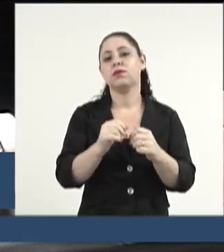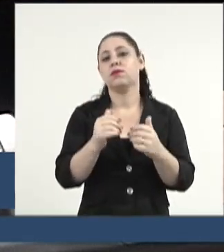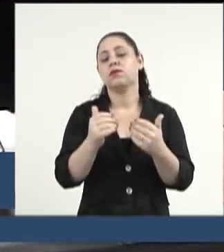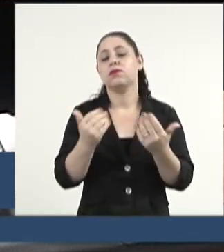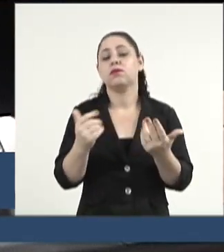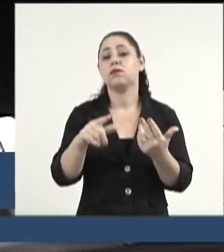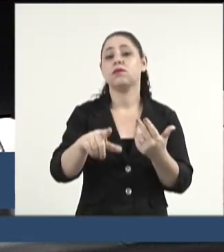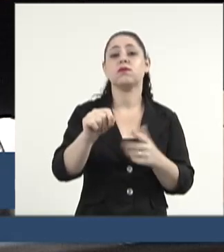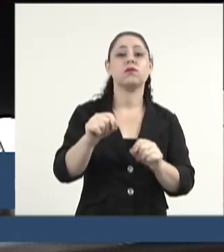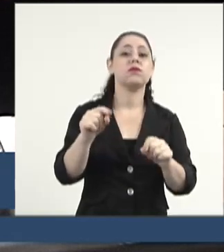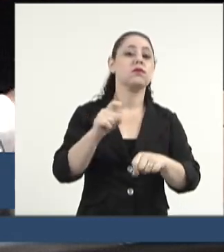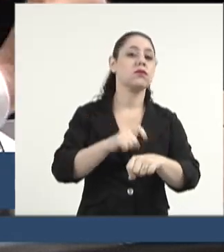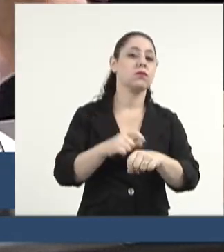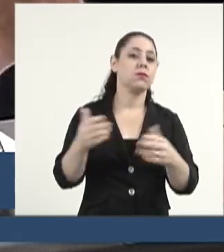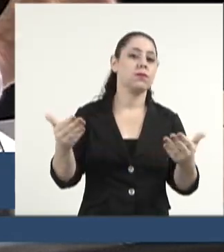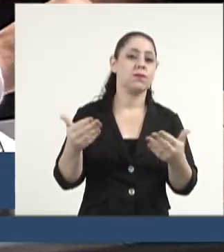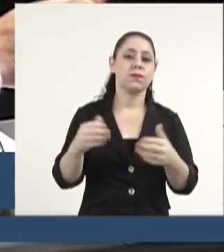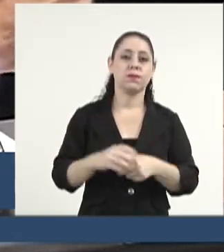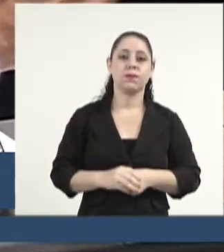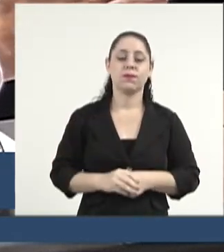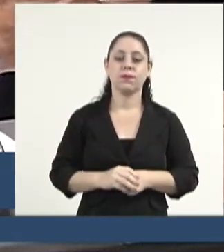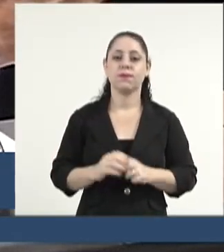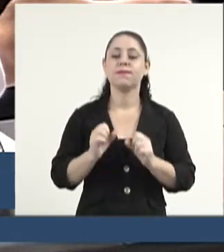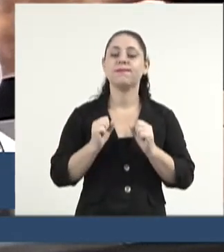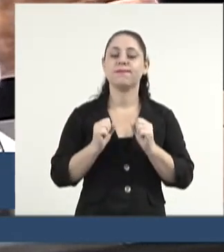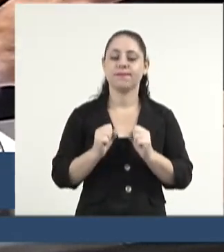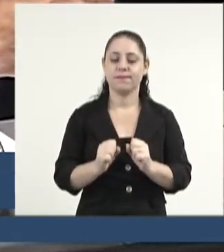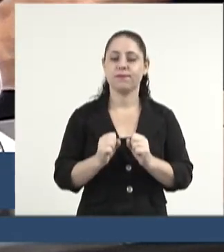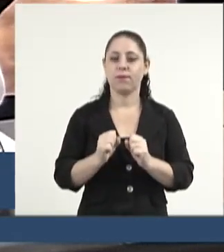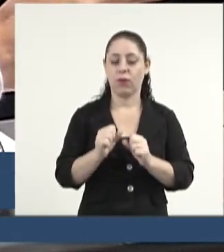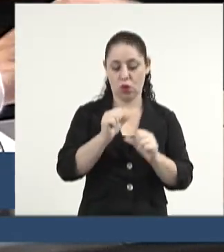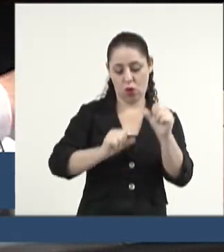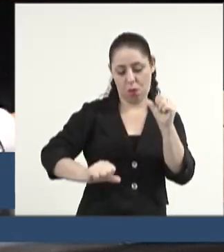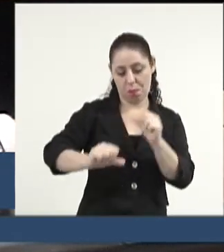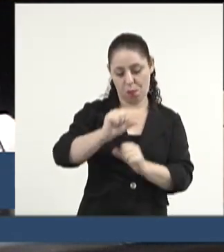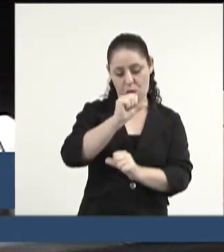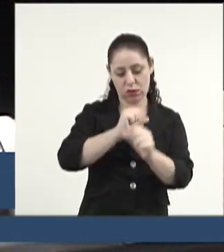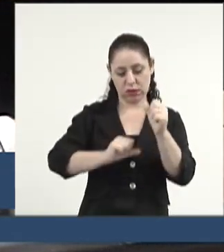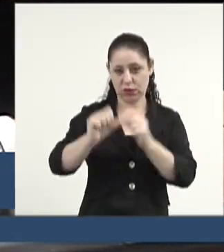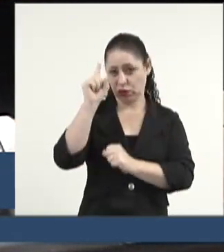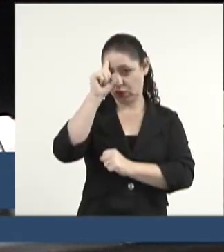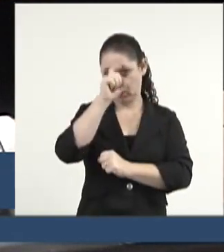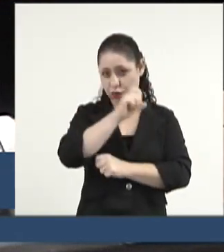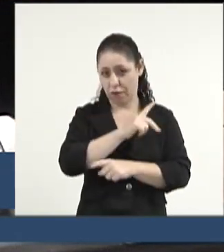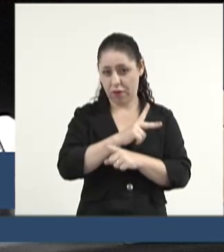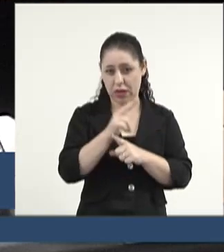adotadas neste momento, para que a gente possa reverter esse quadro que é